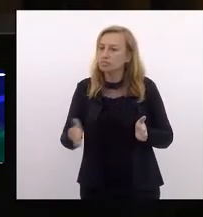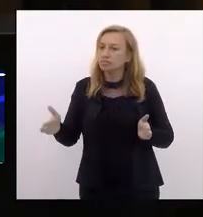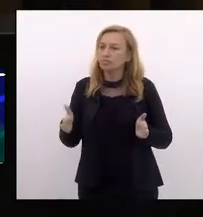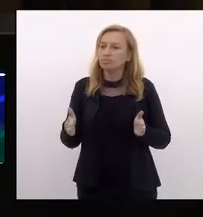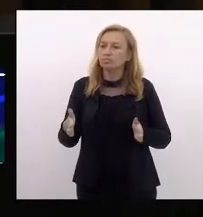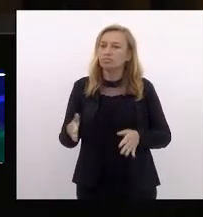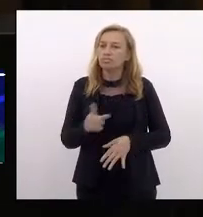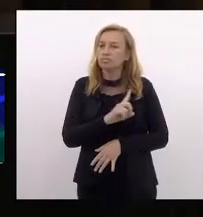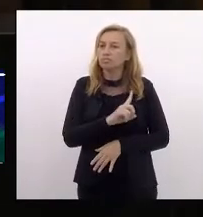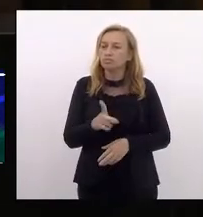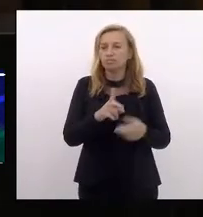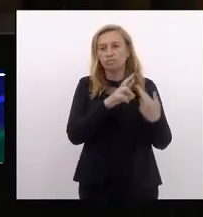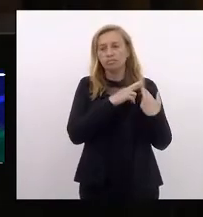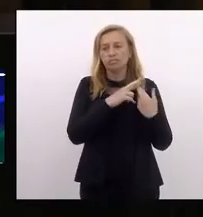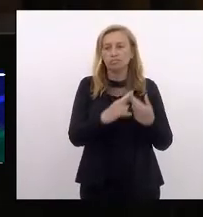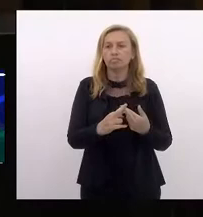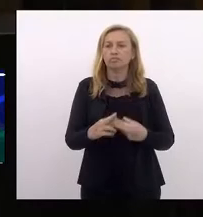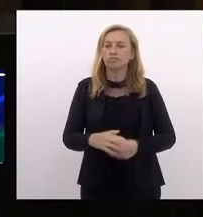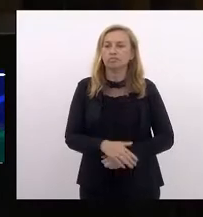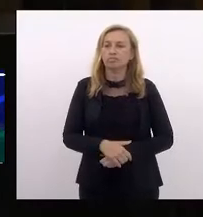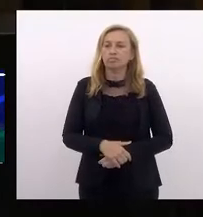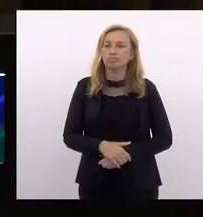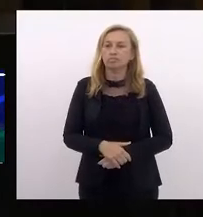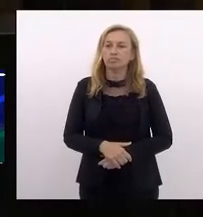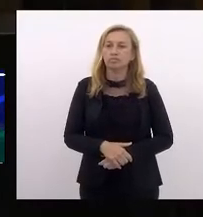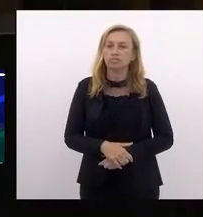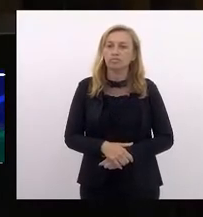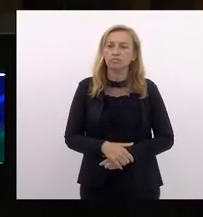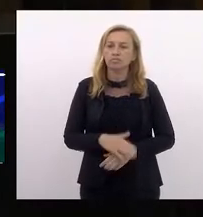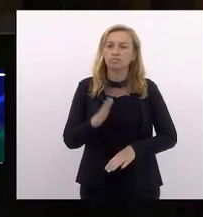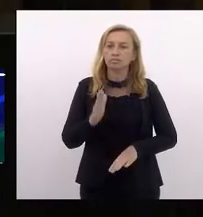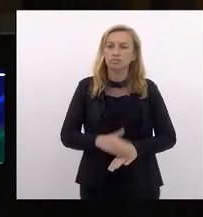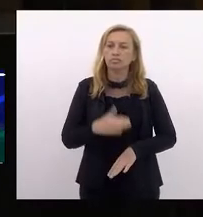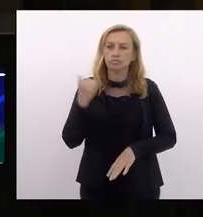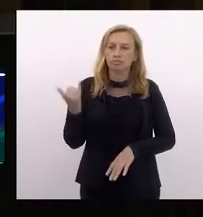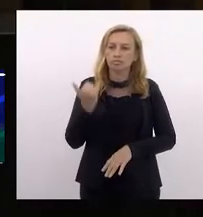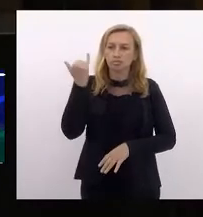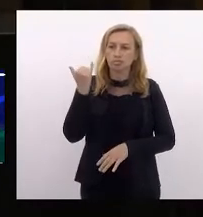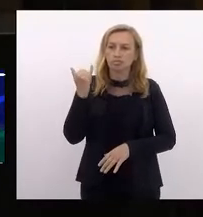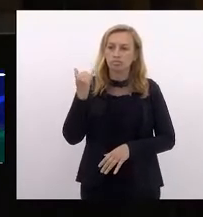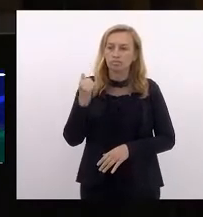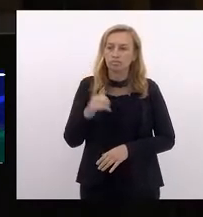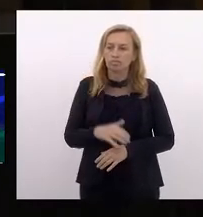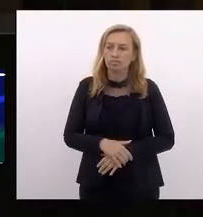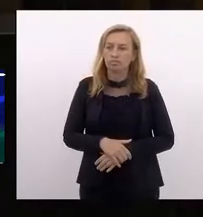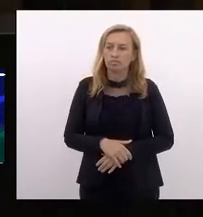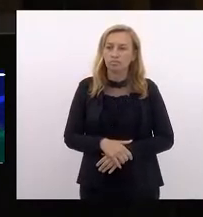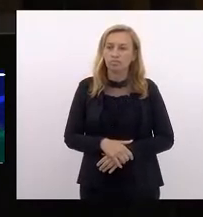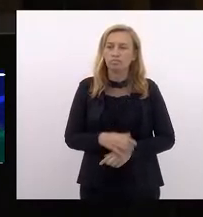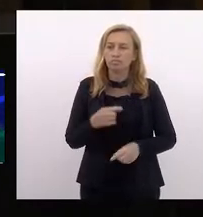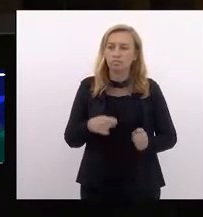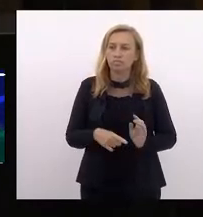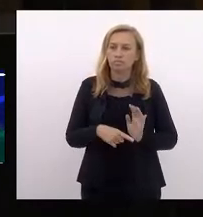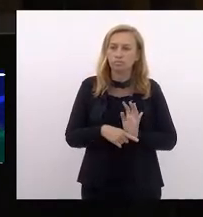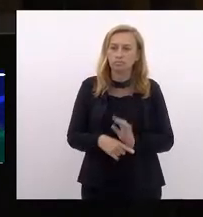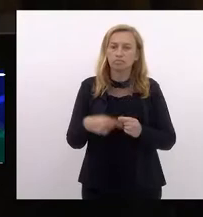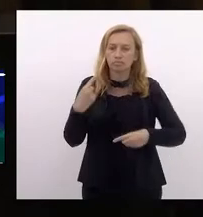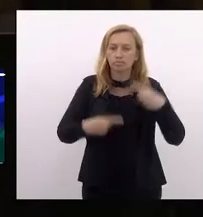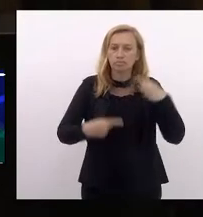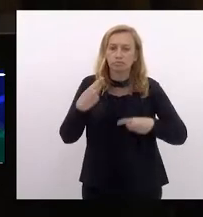de não-responsabilização daquilo que seria mais essencial para a recuperação política